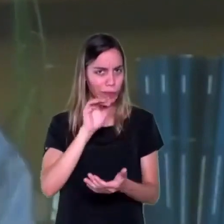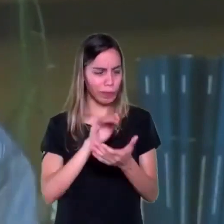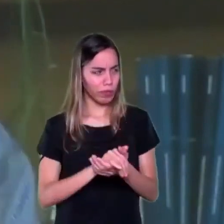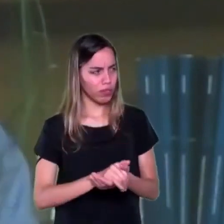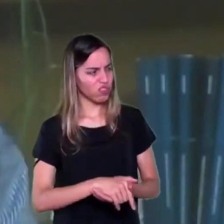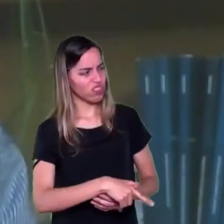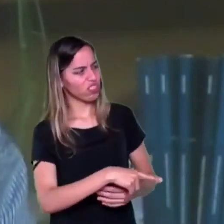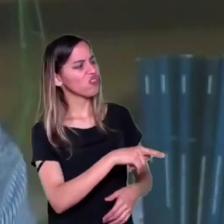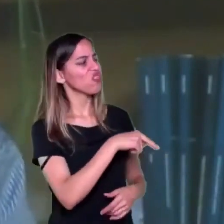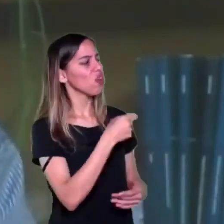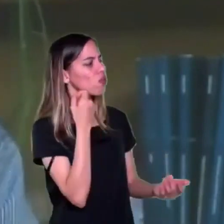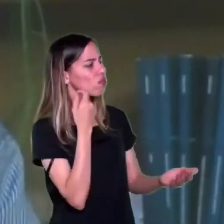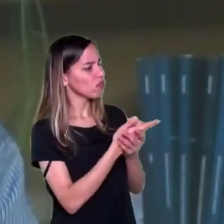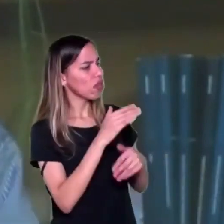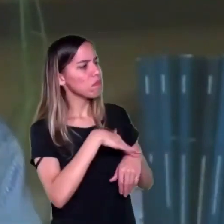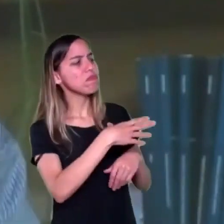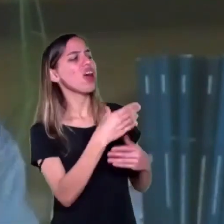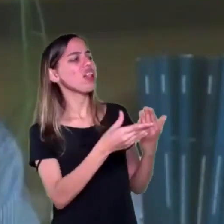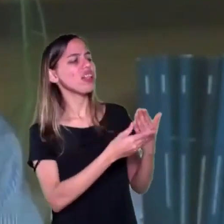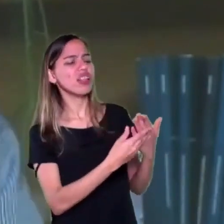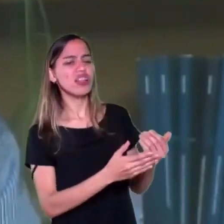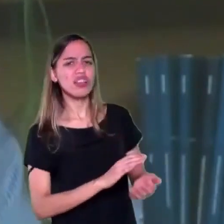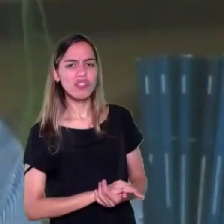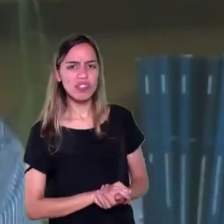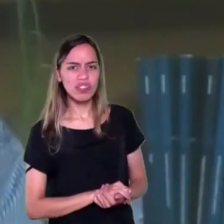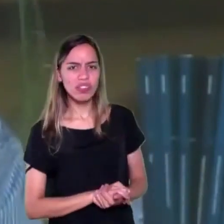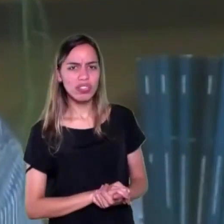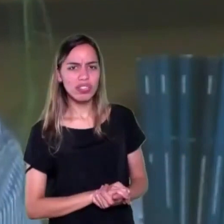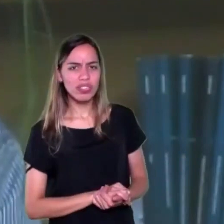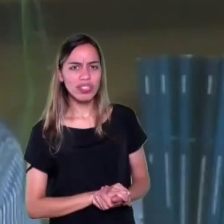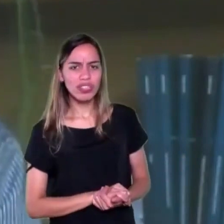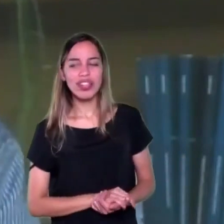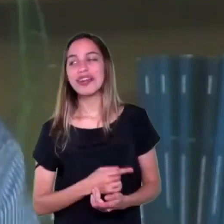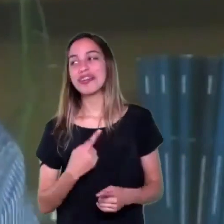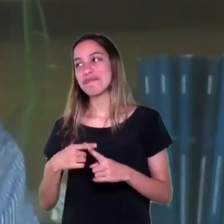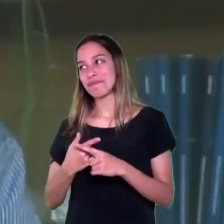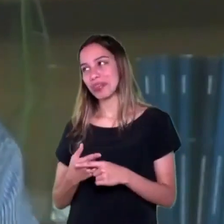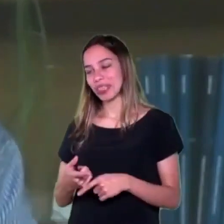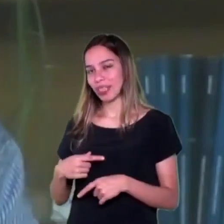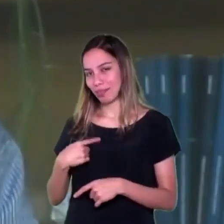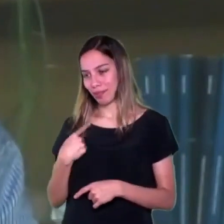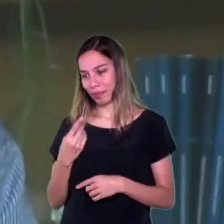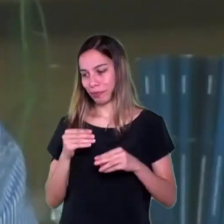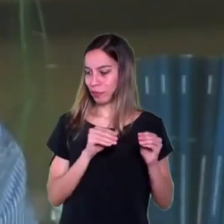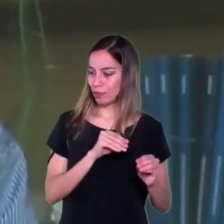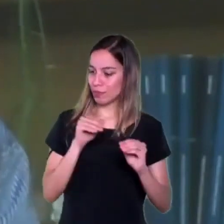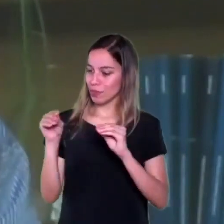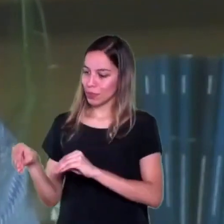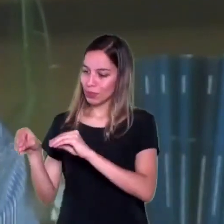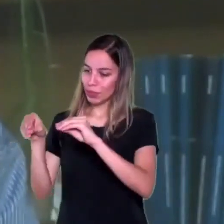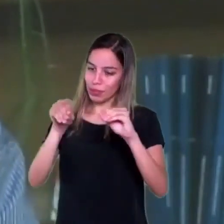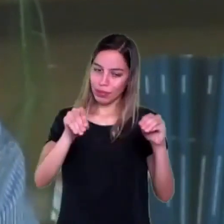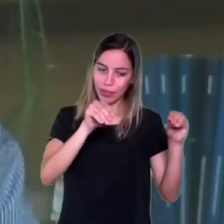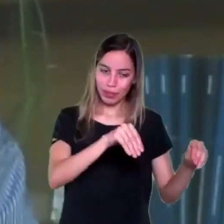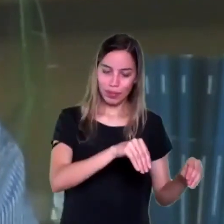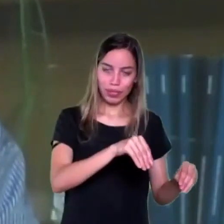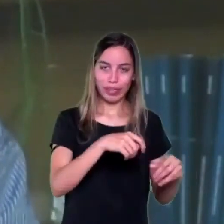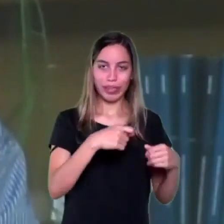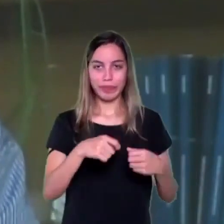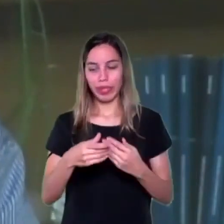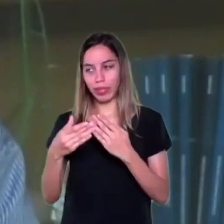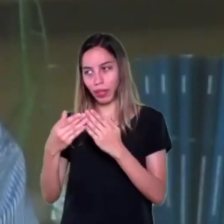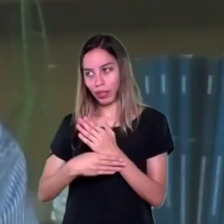mais livro? A gente sempre que muda, acaba despachando um tanto e fazendo